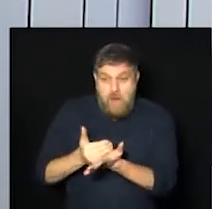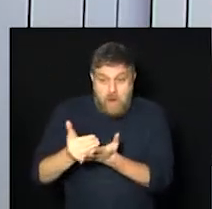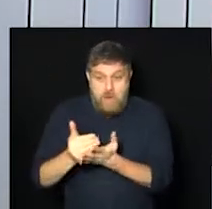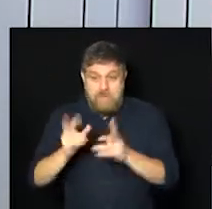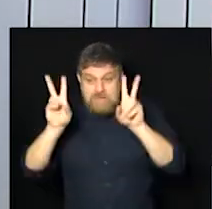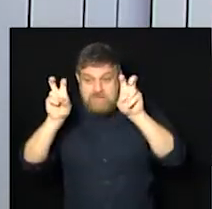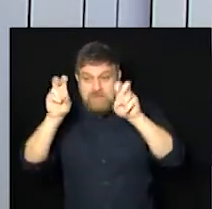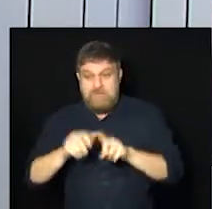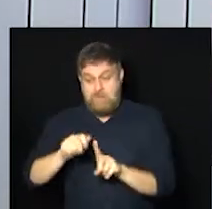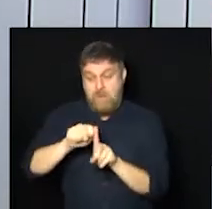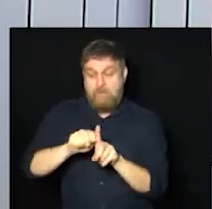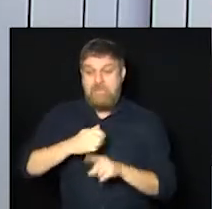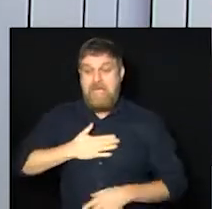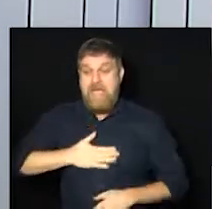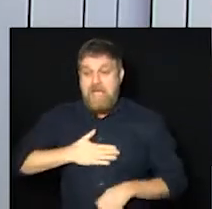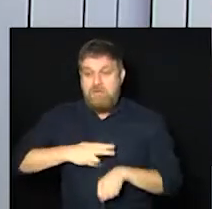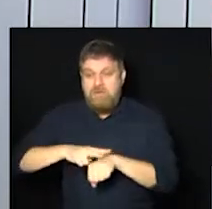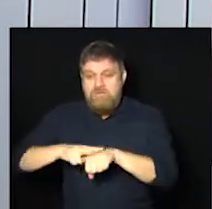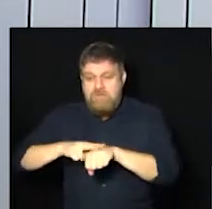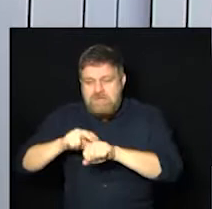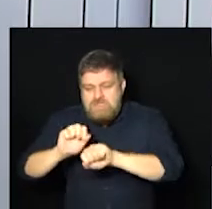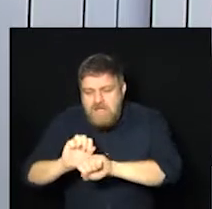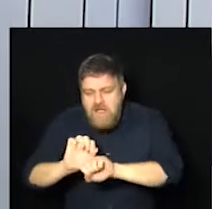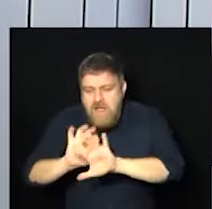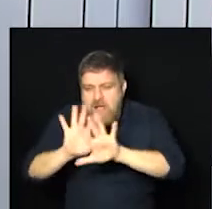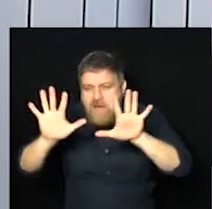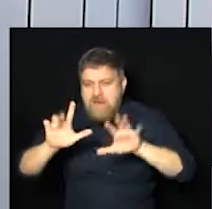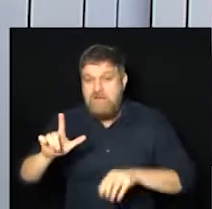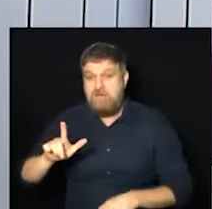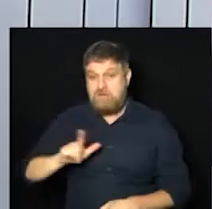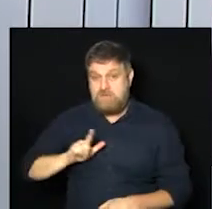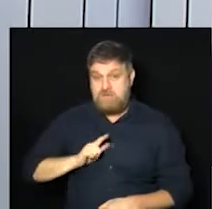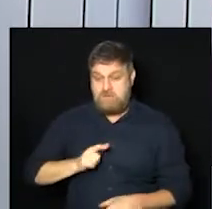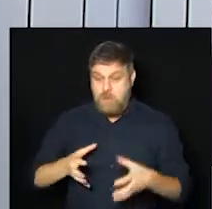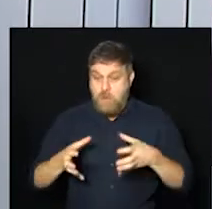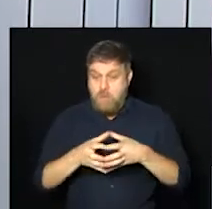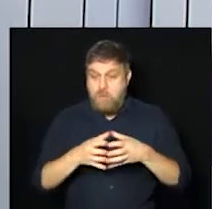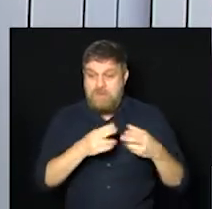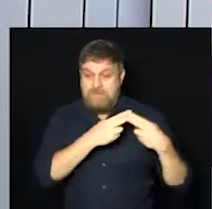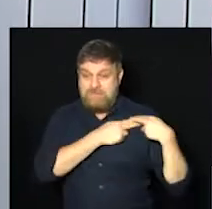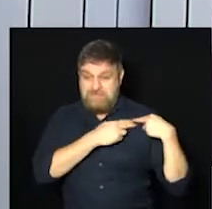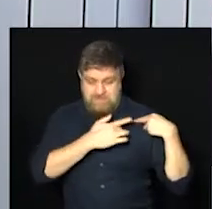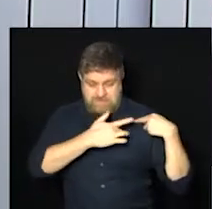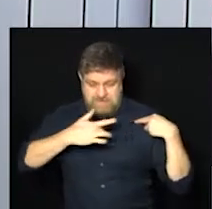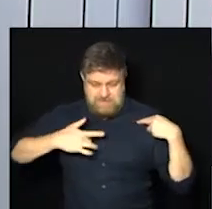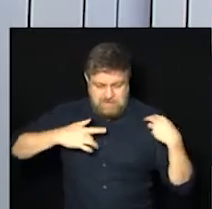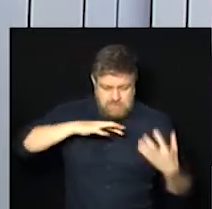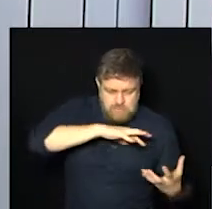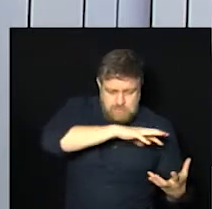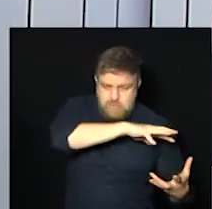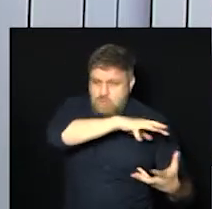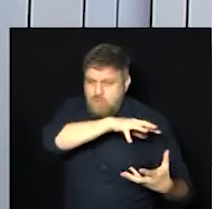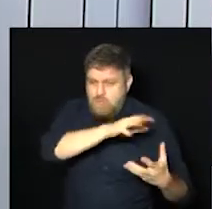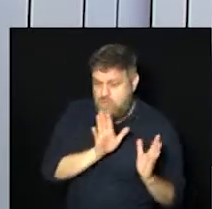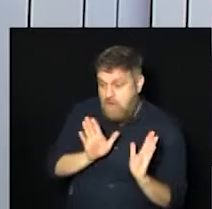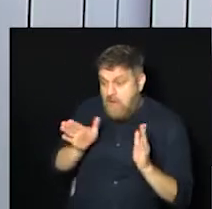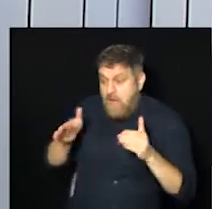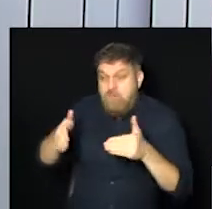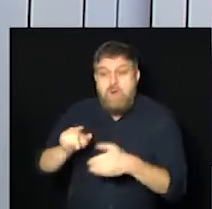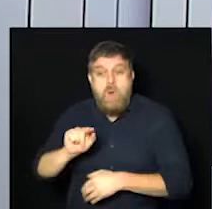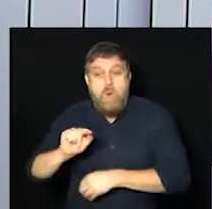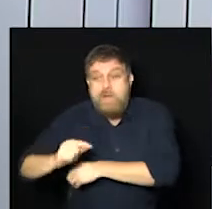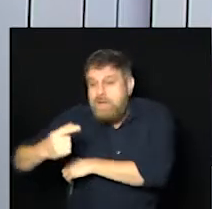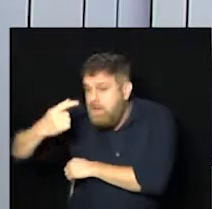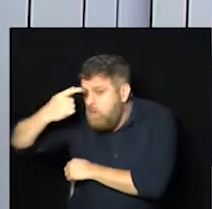sobre o mês Agosto Verde Claro. Instituída pela Organização Mundial da Saúde, a campanha foca na